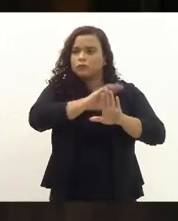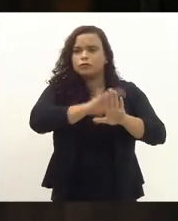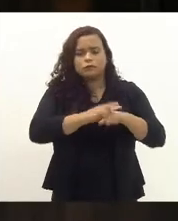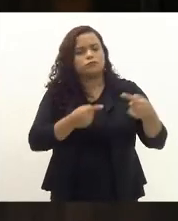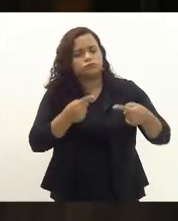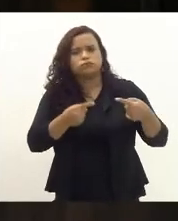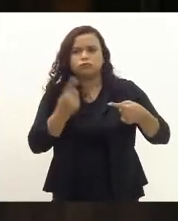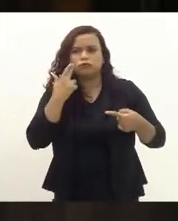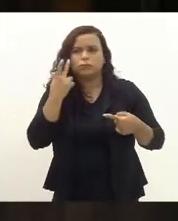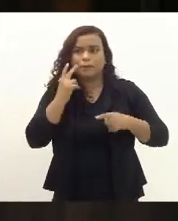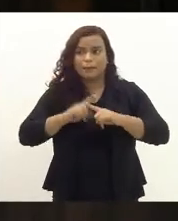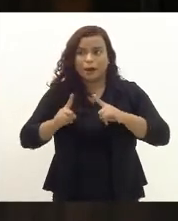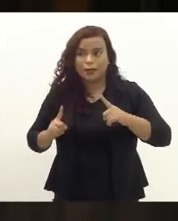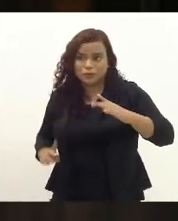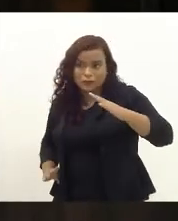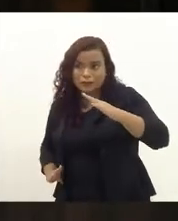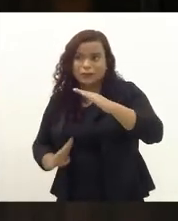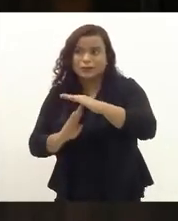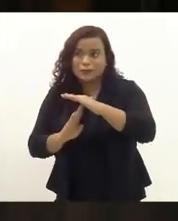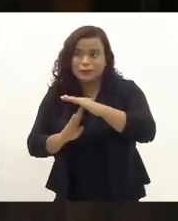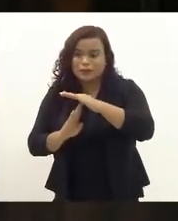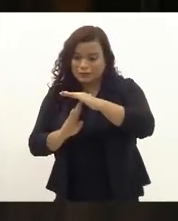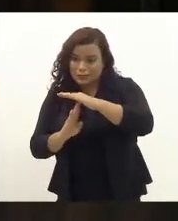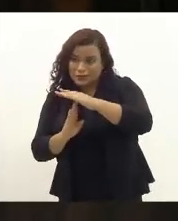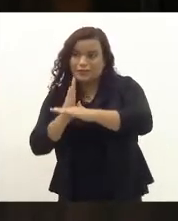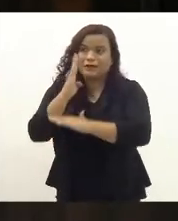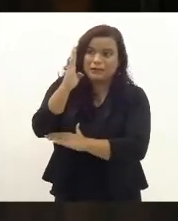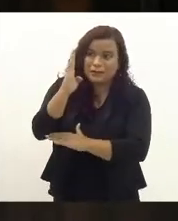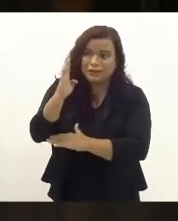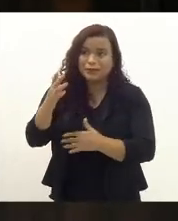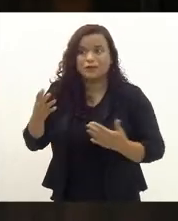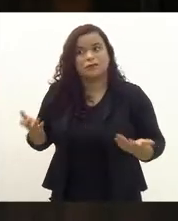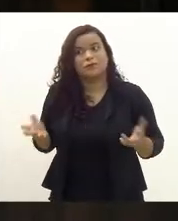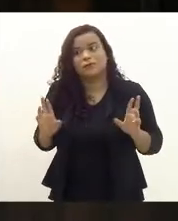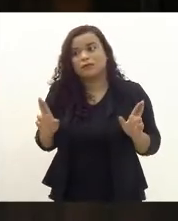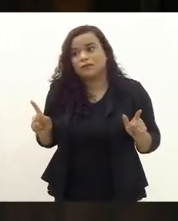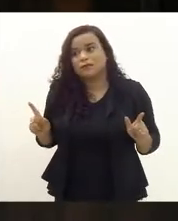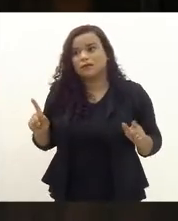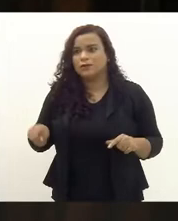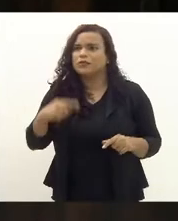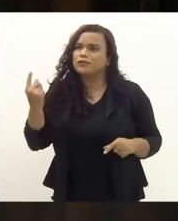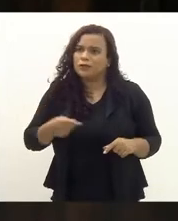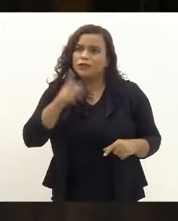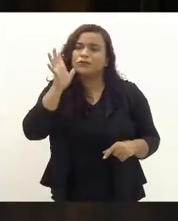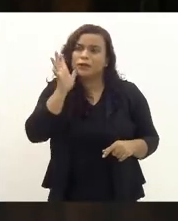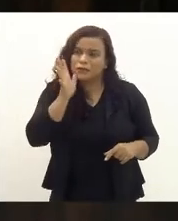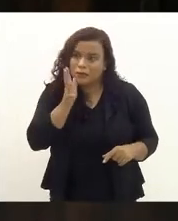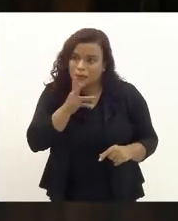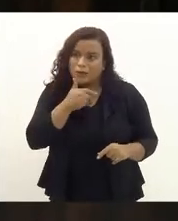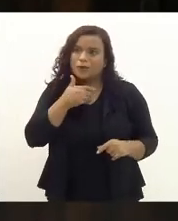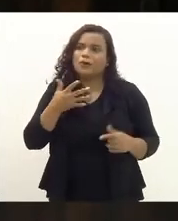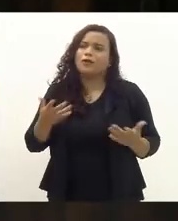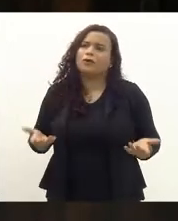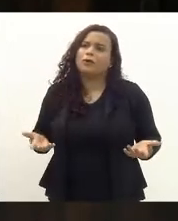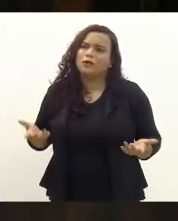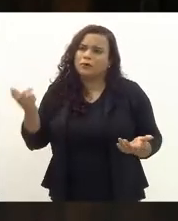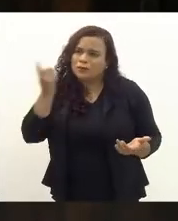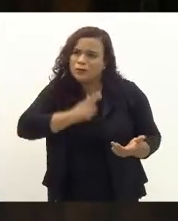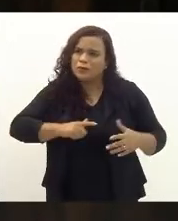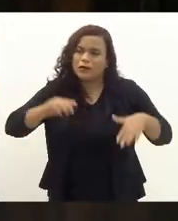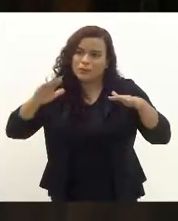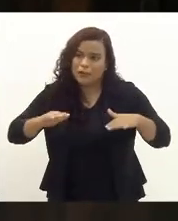agora passar dos limites Oi e a gente demorou muito tempo para gente ir